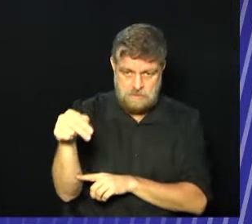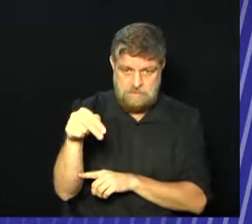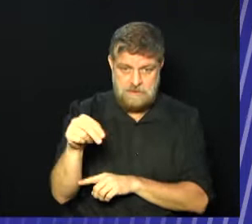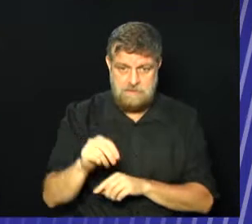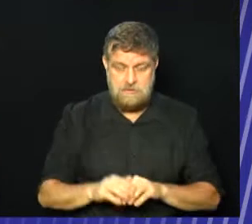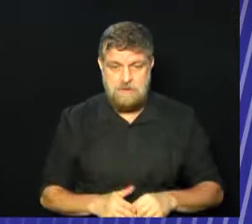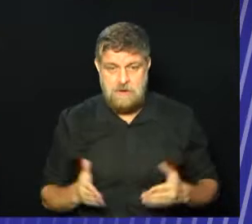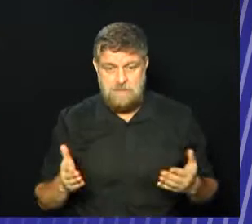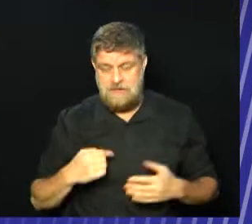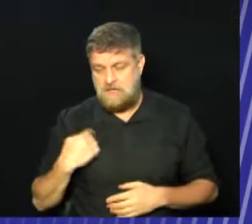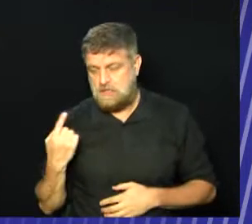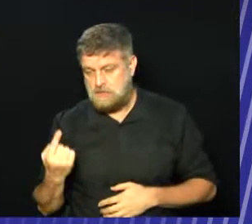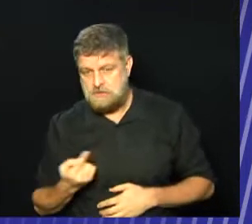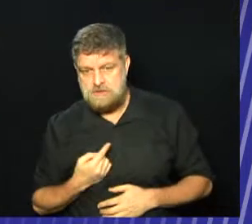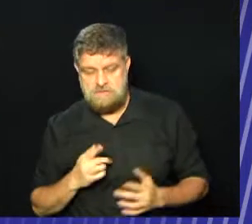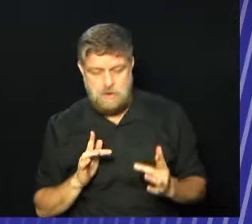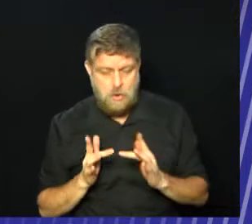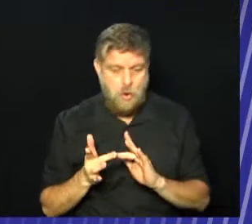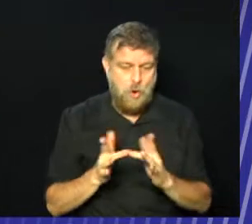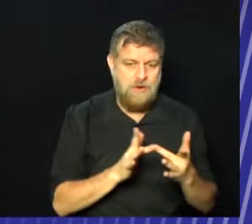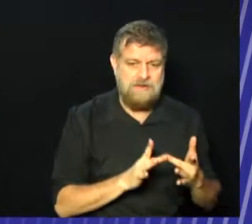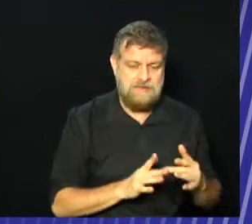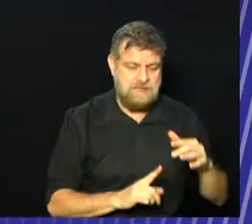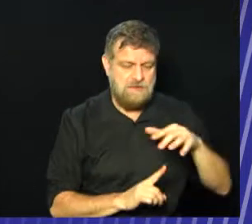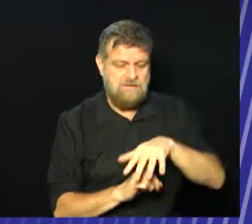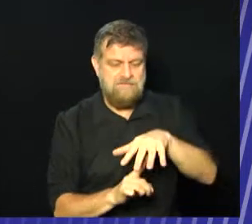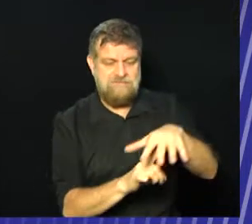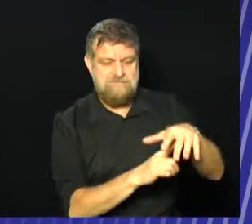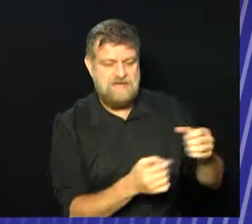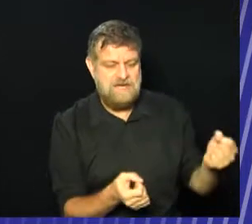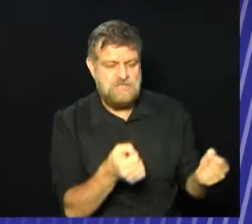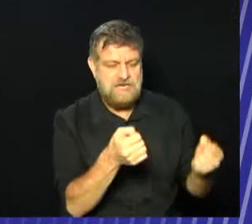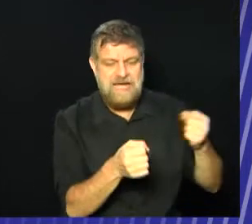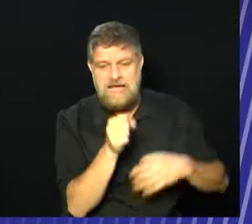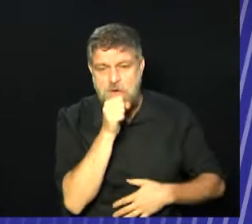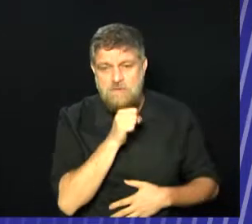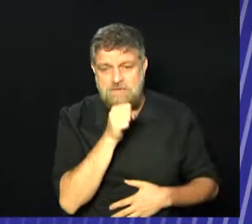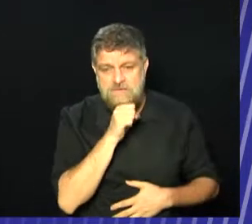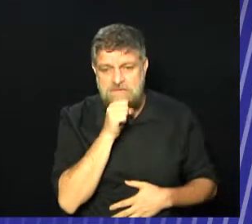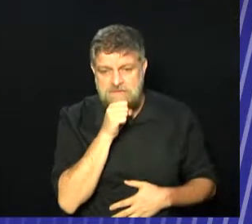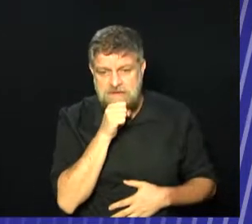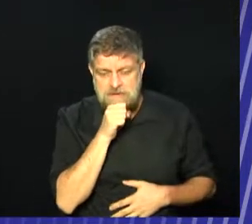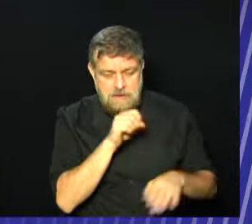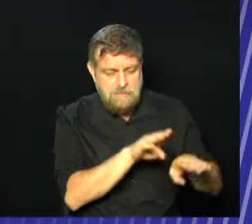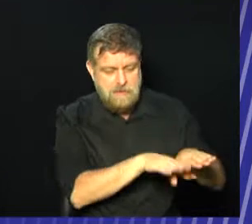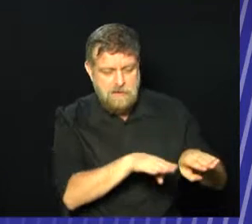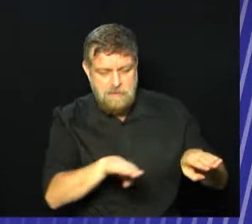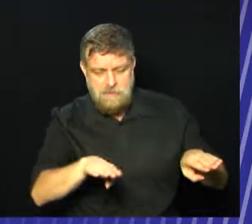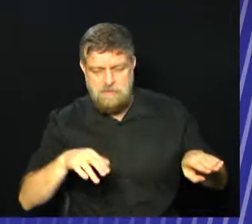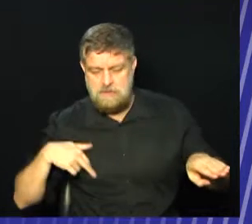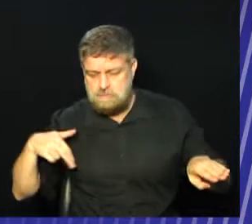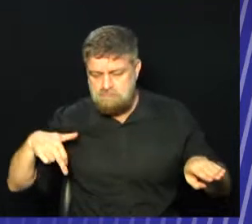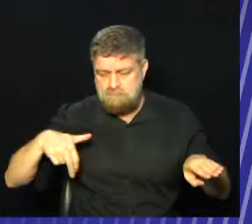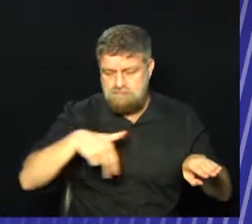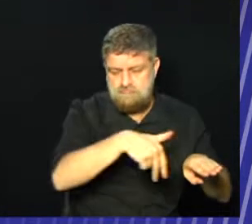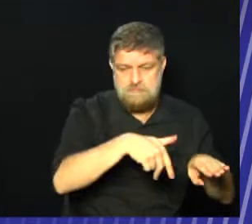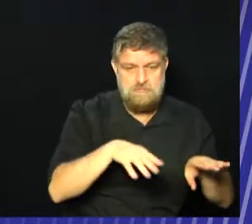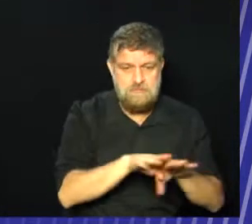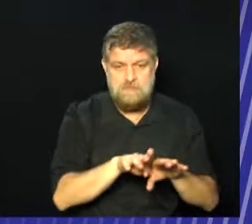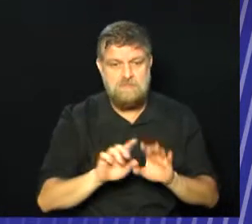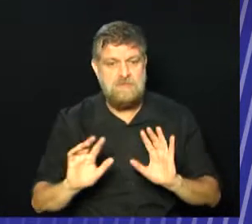falei, atrás de feiras de carros antigos. A gente teve de forma inovadora, a gente não fez